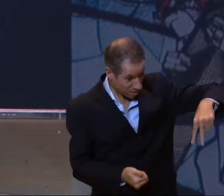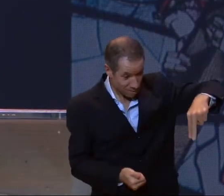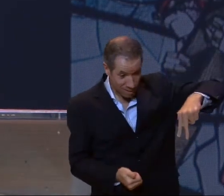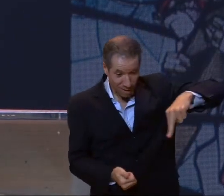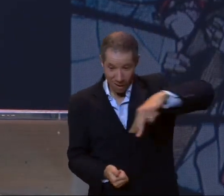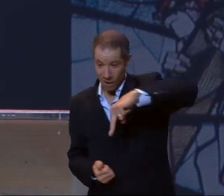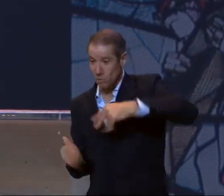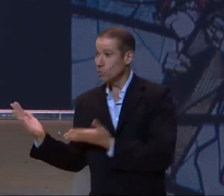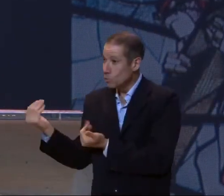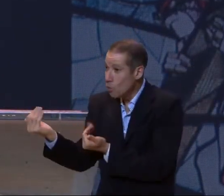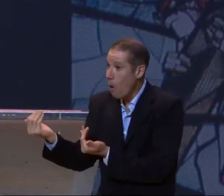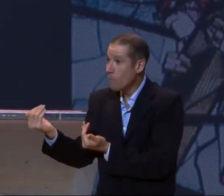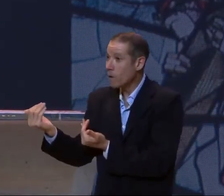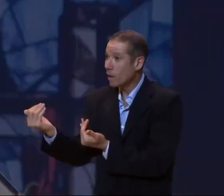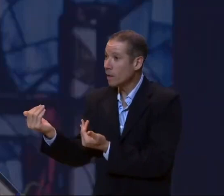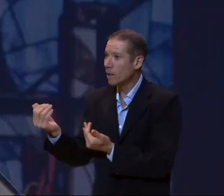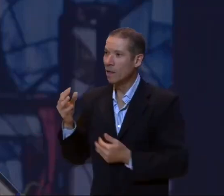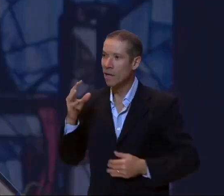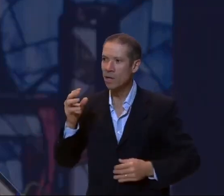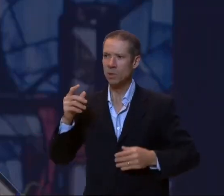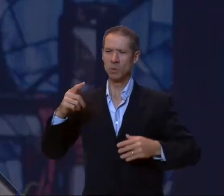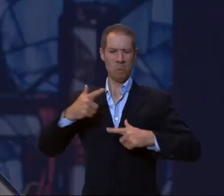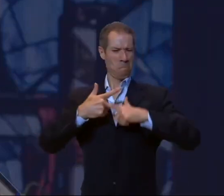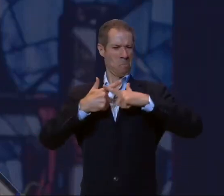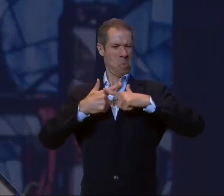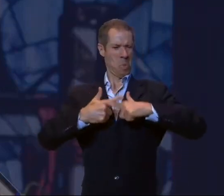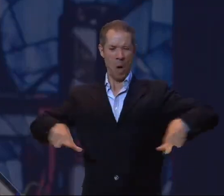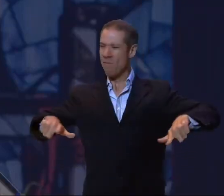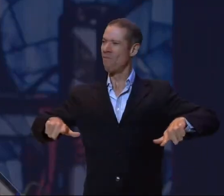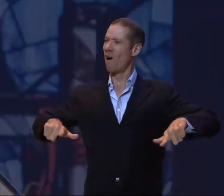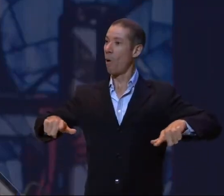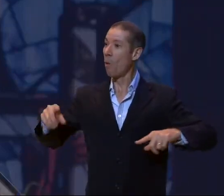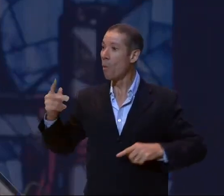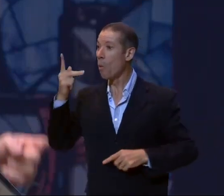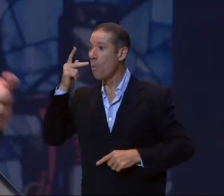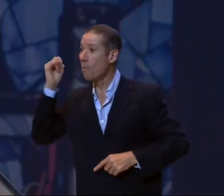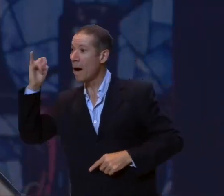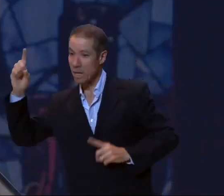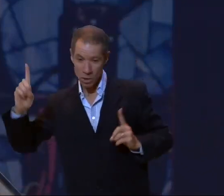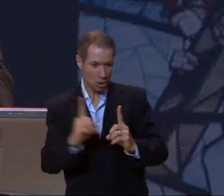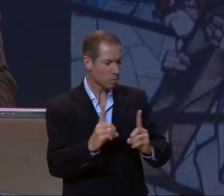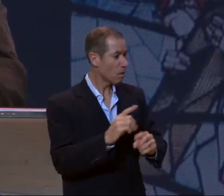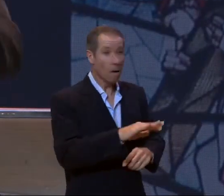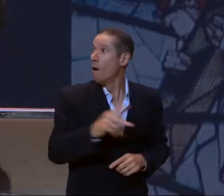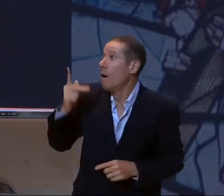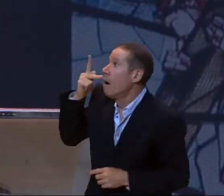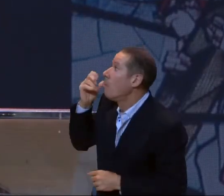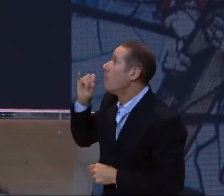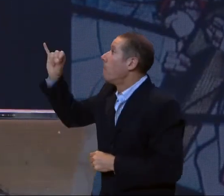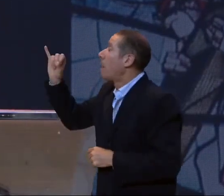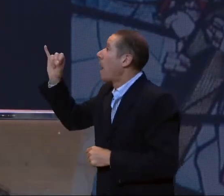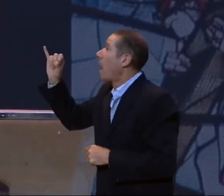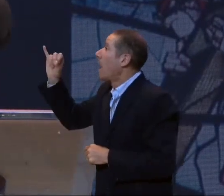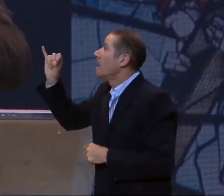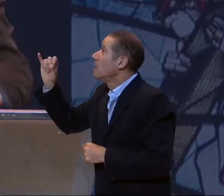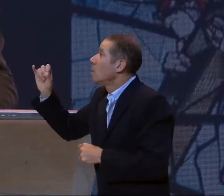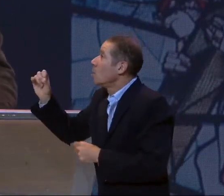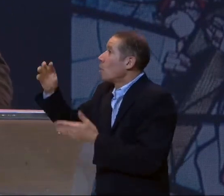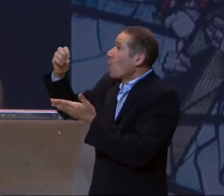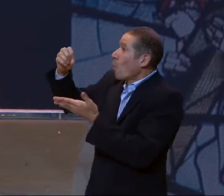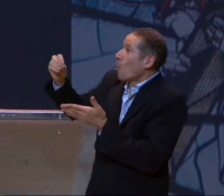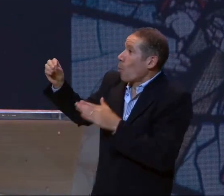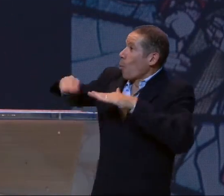jovem, sem rugas. Quando o pai chega perto do menino, ele diz: pai, põe a mãe aí